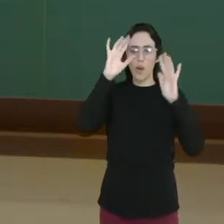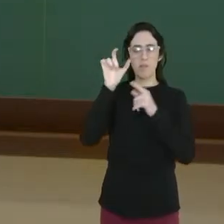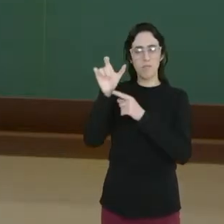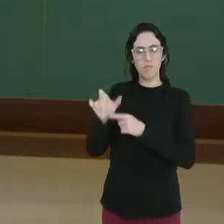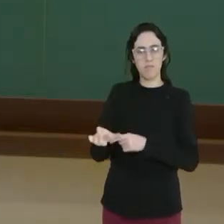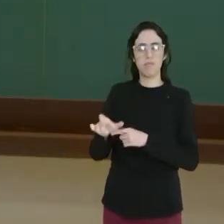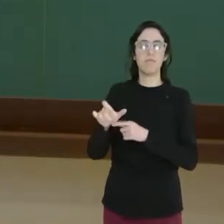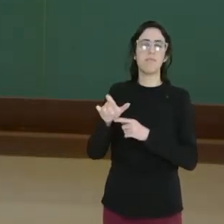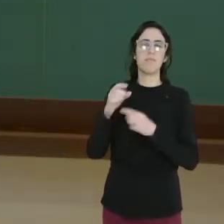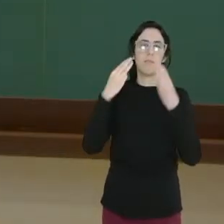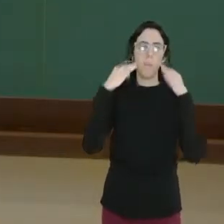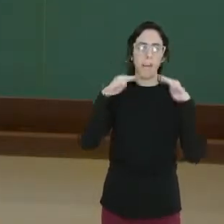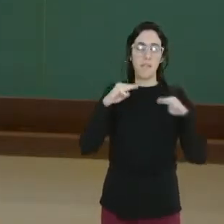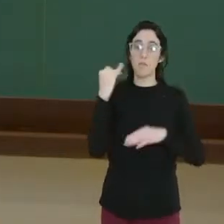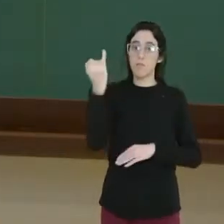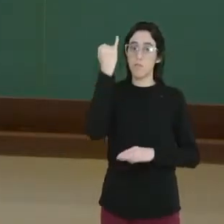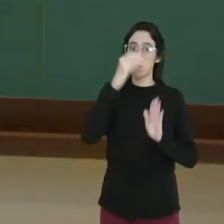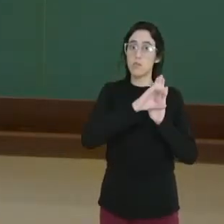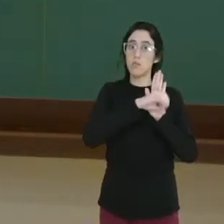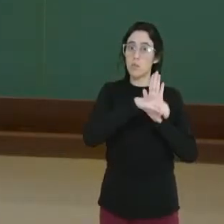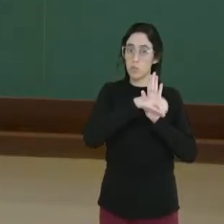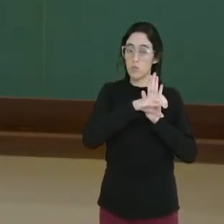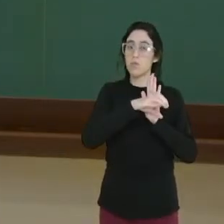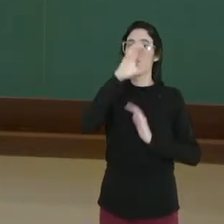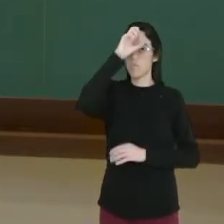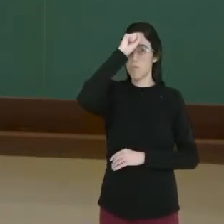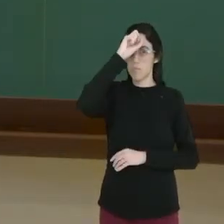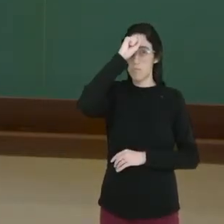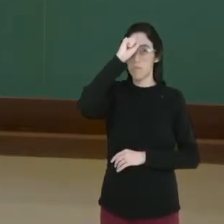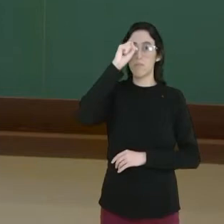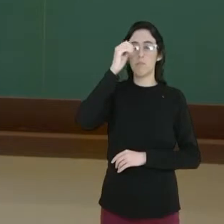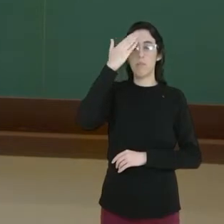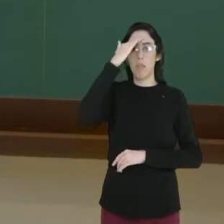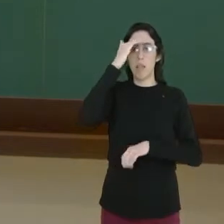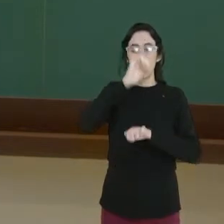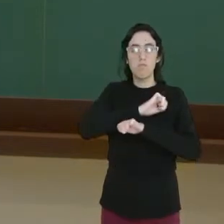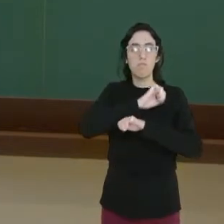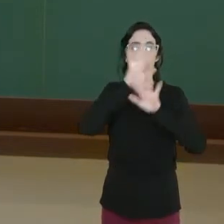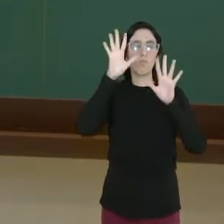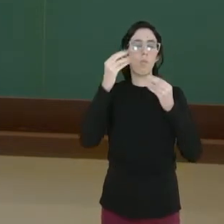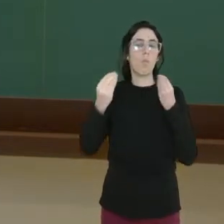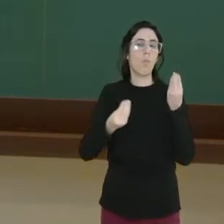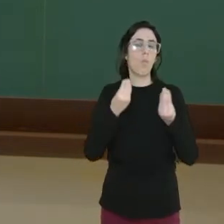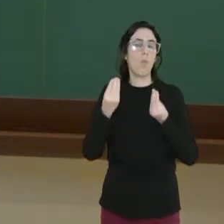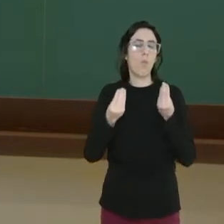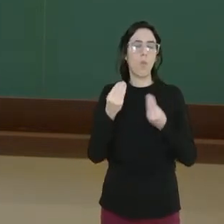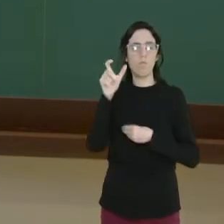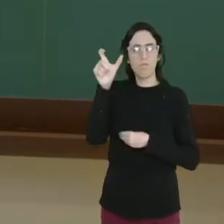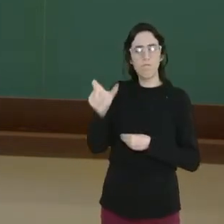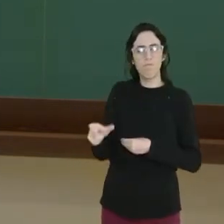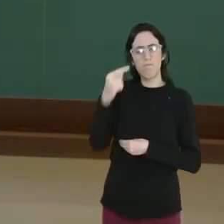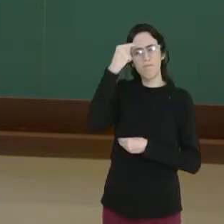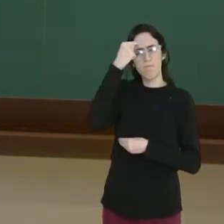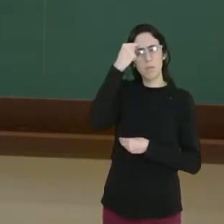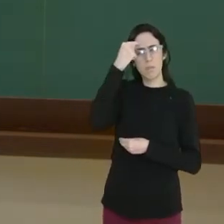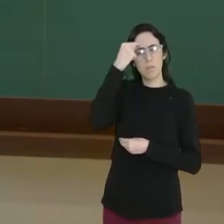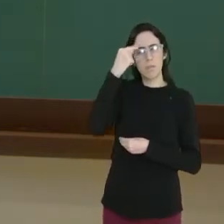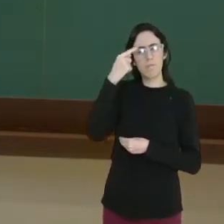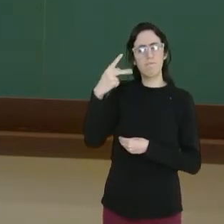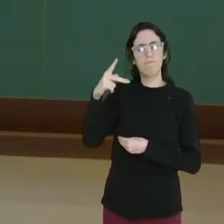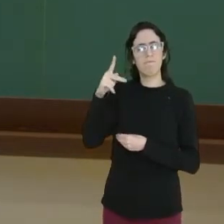Conceitos esses essenciais para entender melhor a proposta, o pensamento político